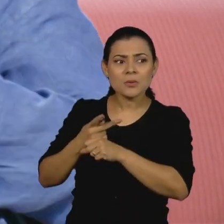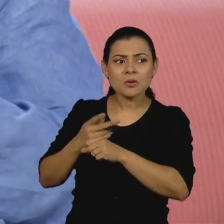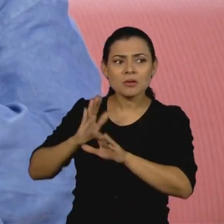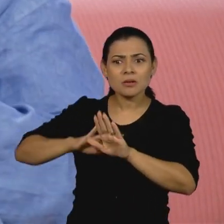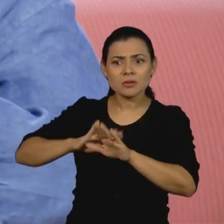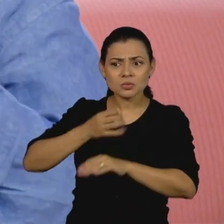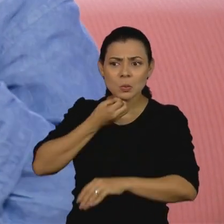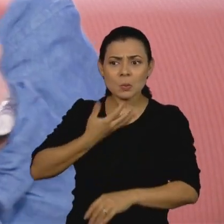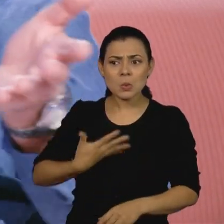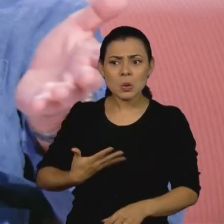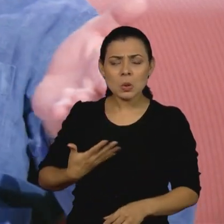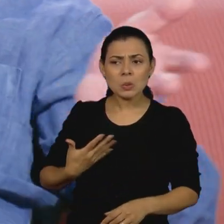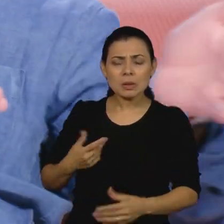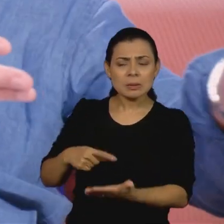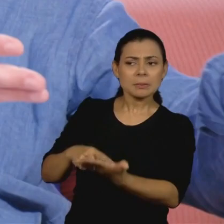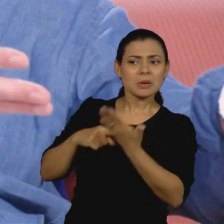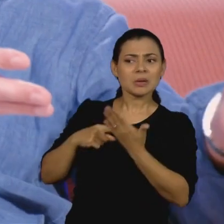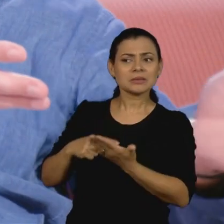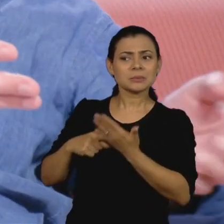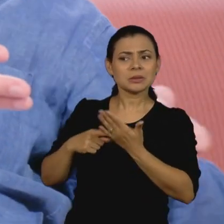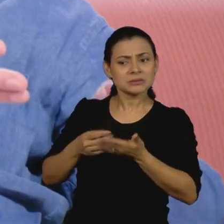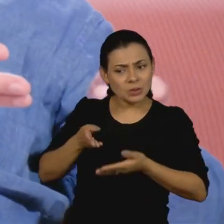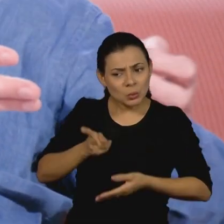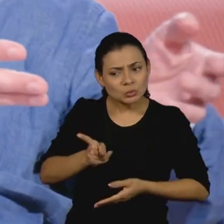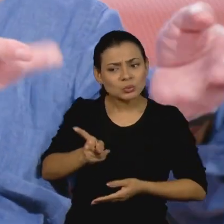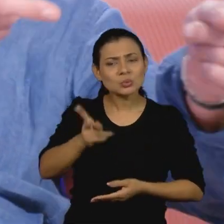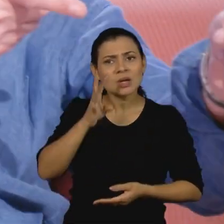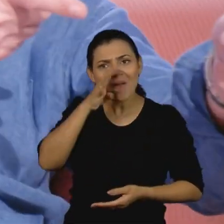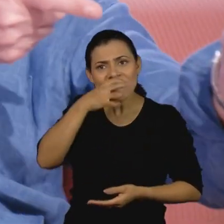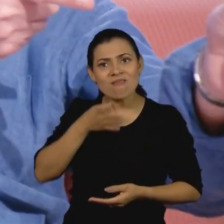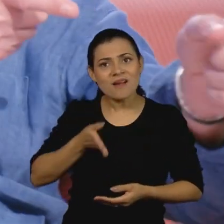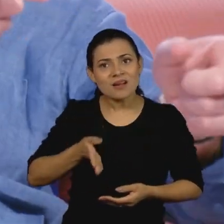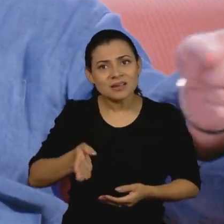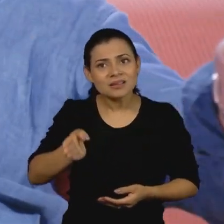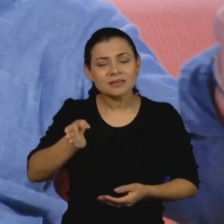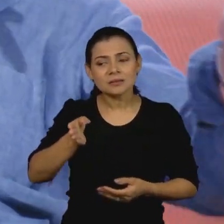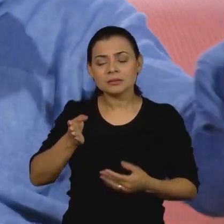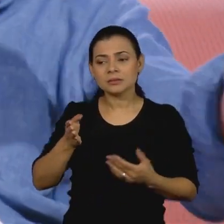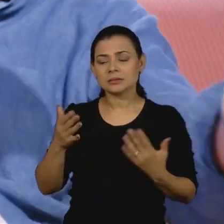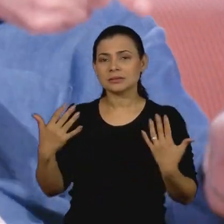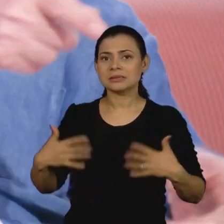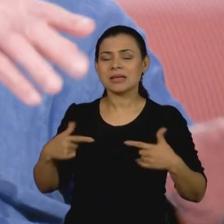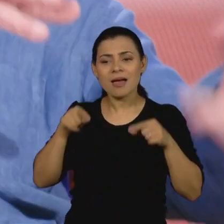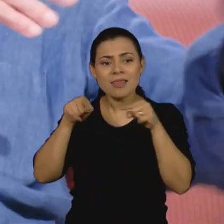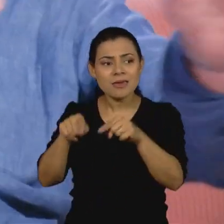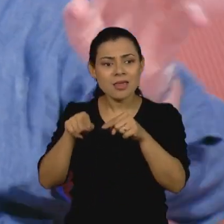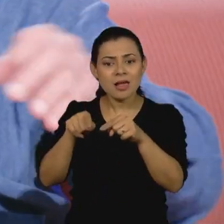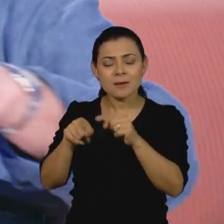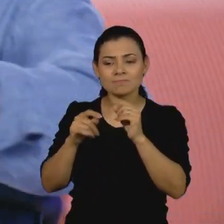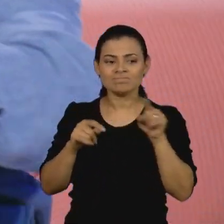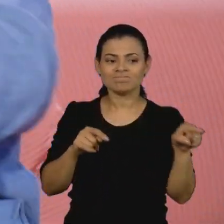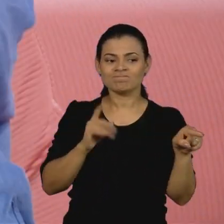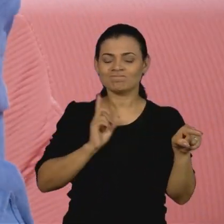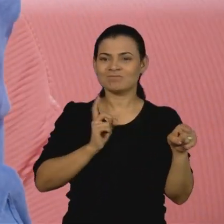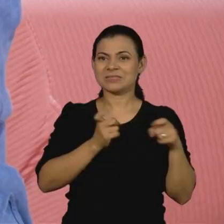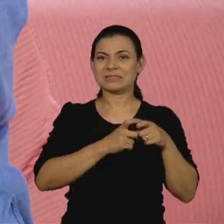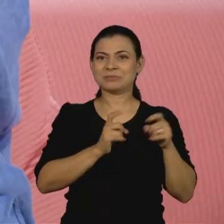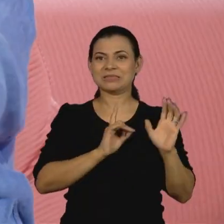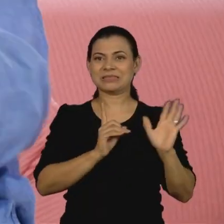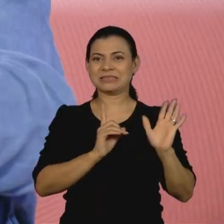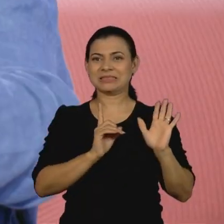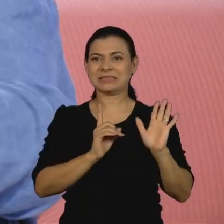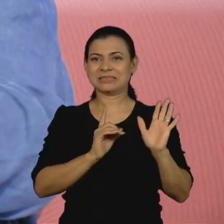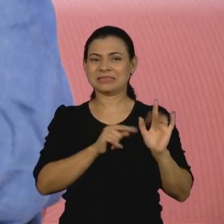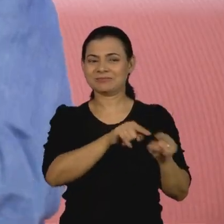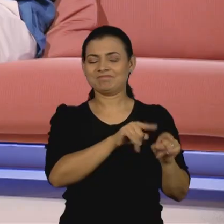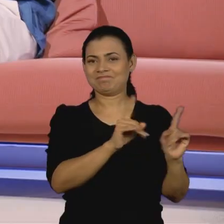são sinais. Assim, ó, o caminho é por ali. Aí tá iluminando ali, tá falando, é ali. Diz assim, não é ali, não.